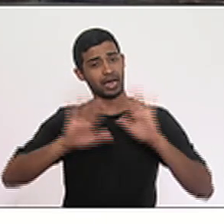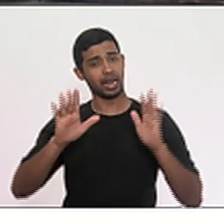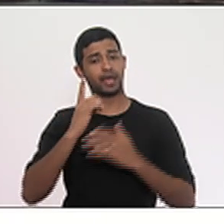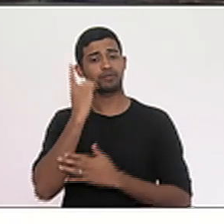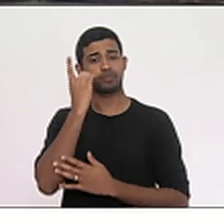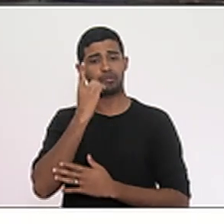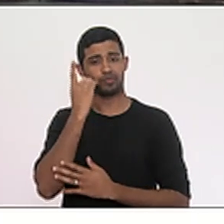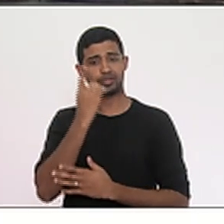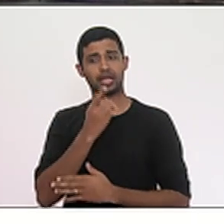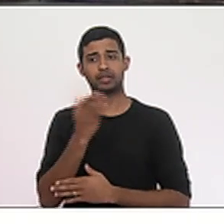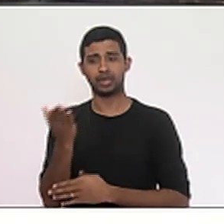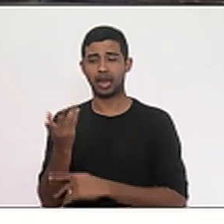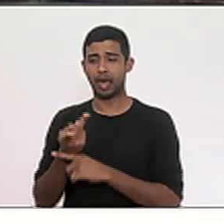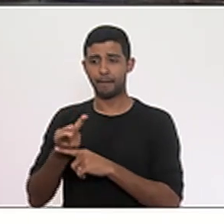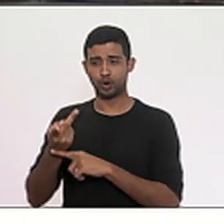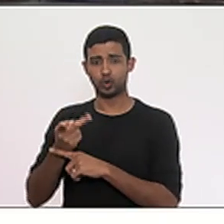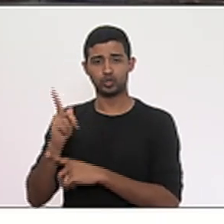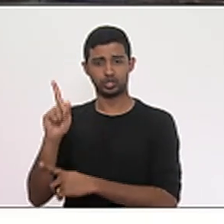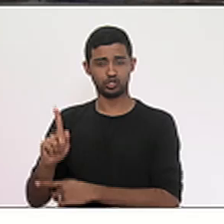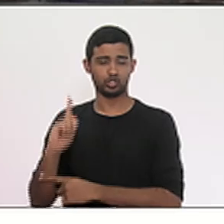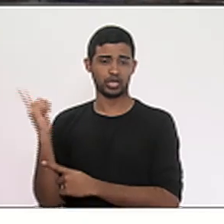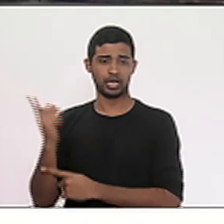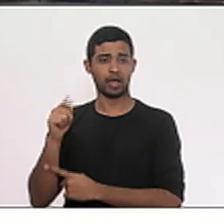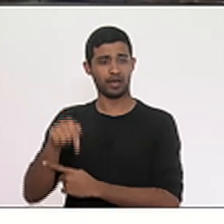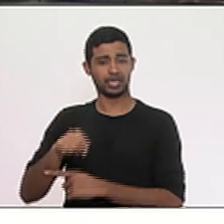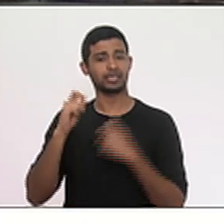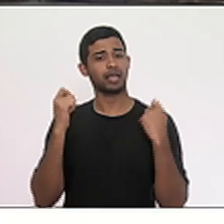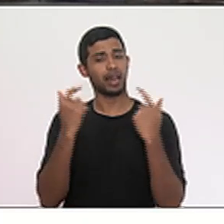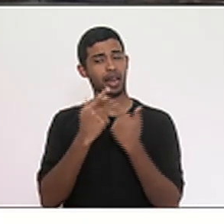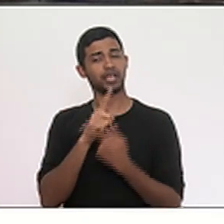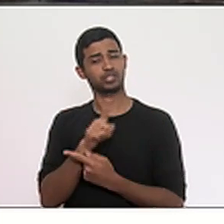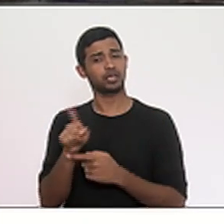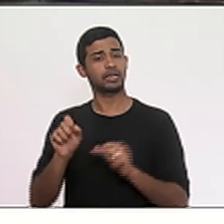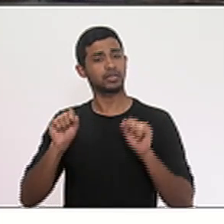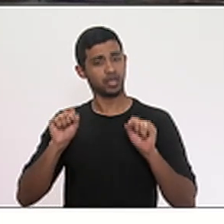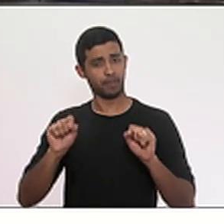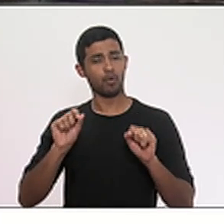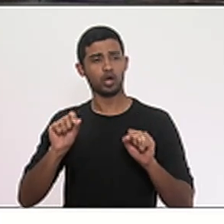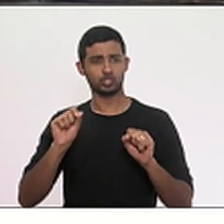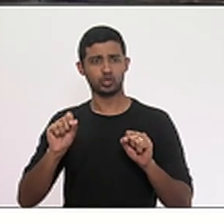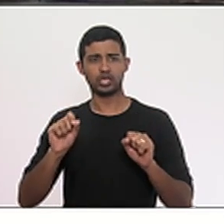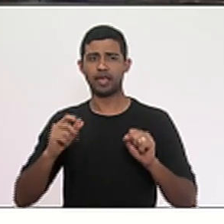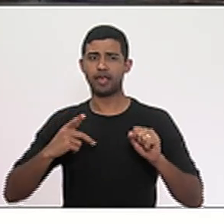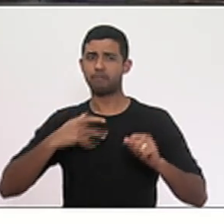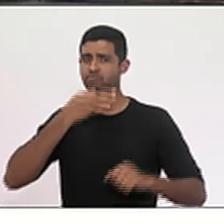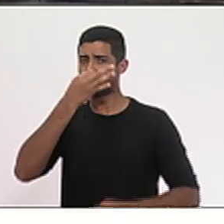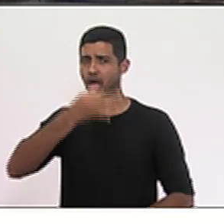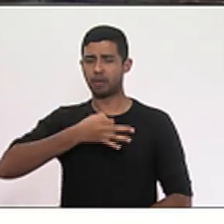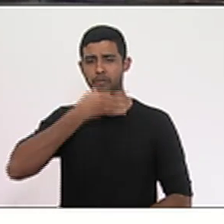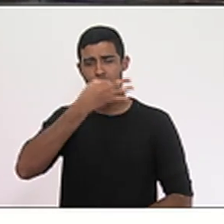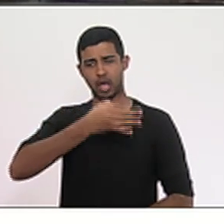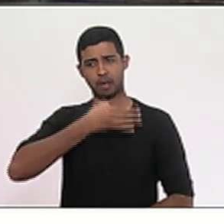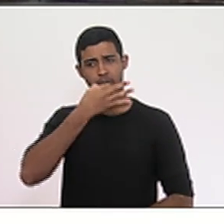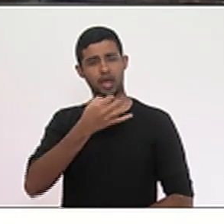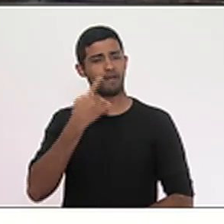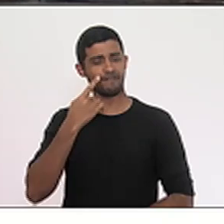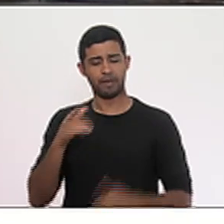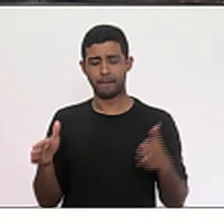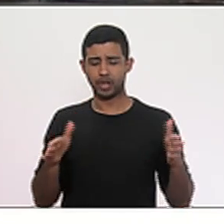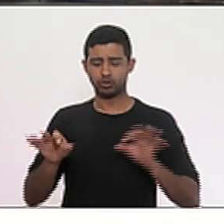que a Procuradoria-Geral aqui da Casa poderia estar se manifestando nesse